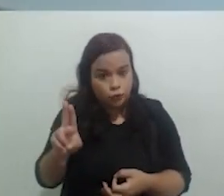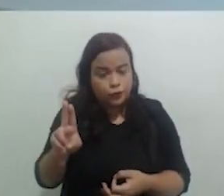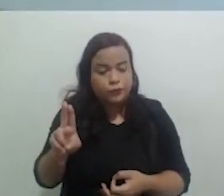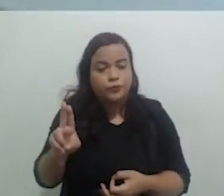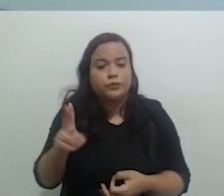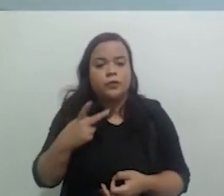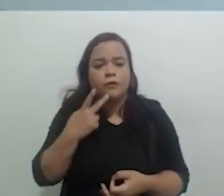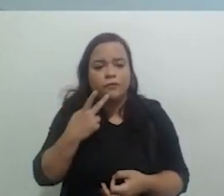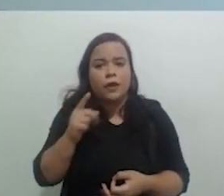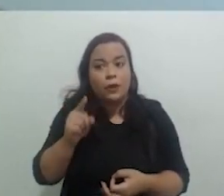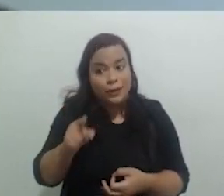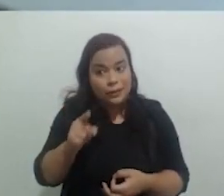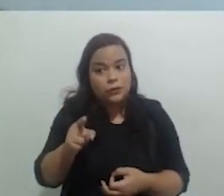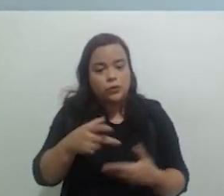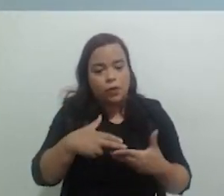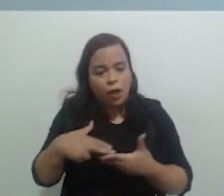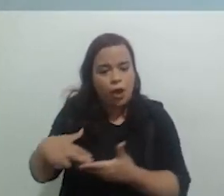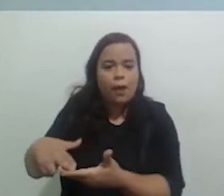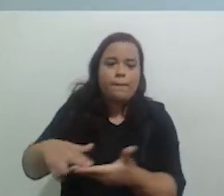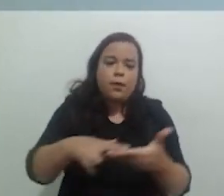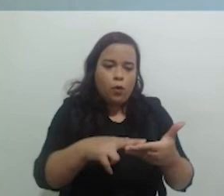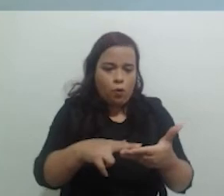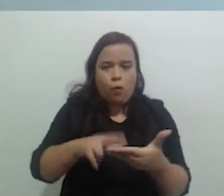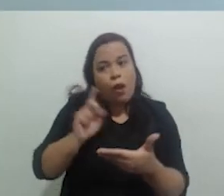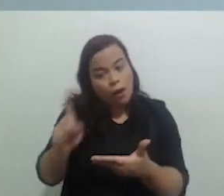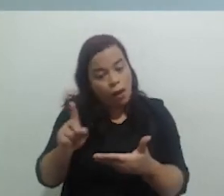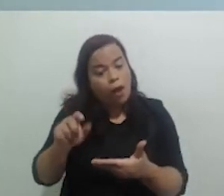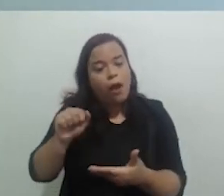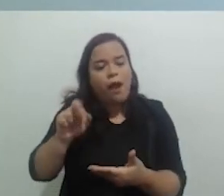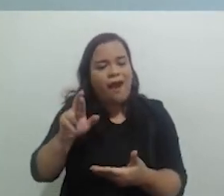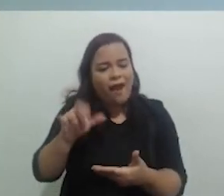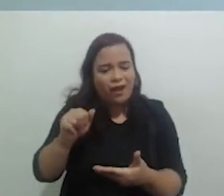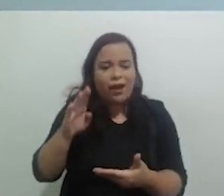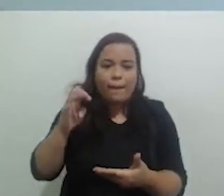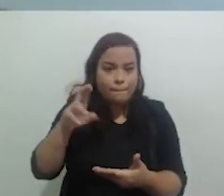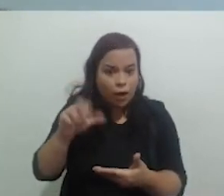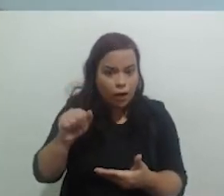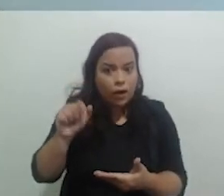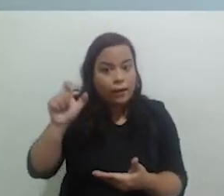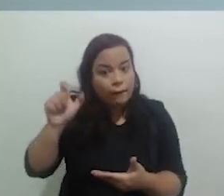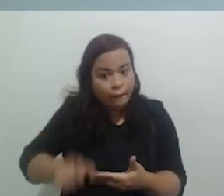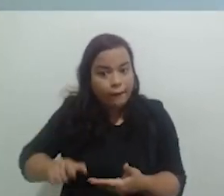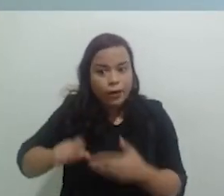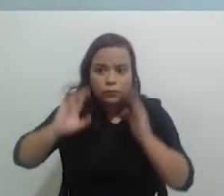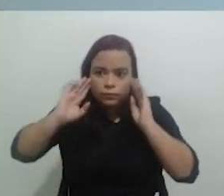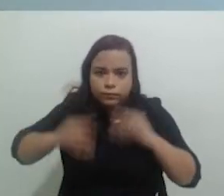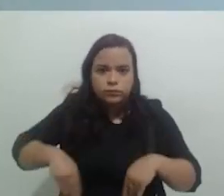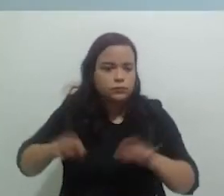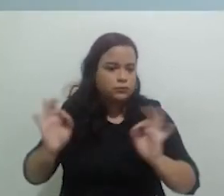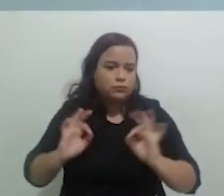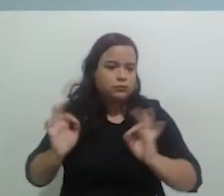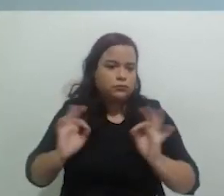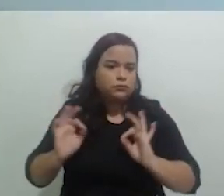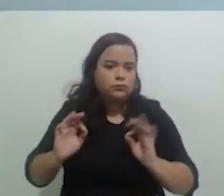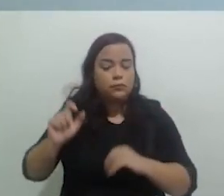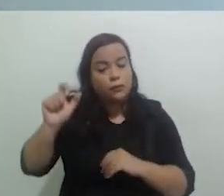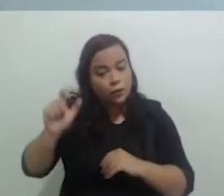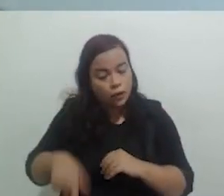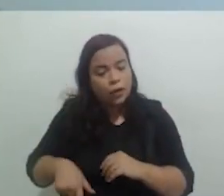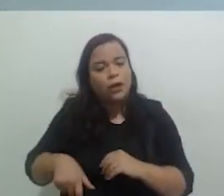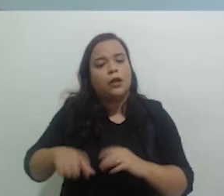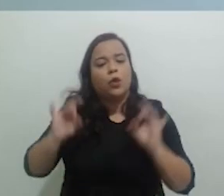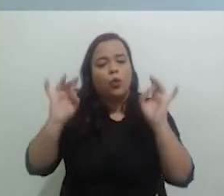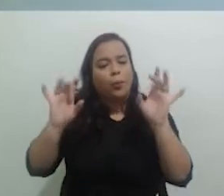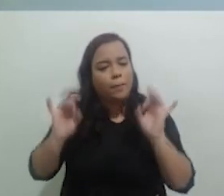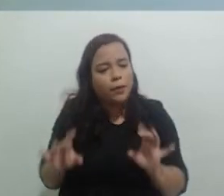processos para Areia Branca. Ele não declinou da competência. Ele só fez cumprir o